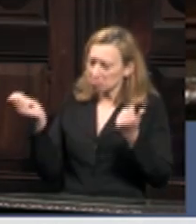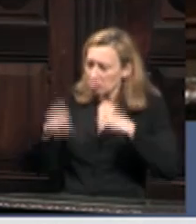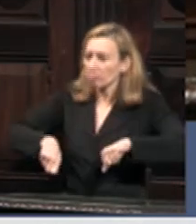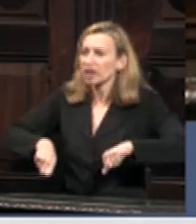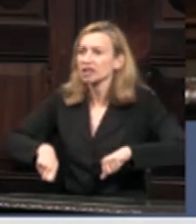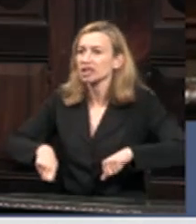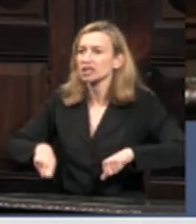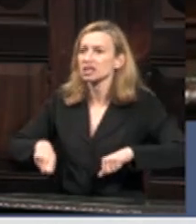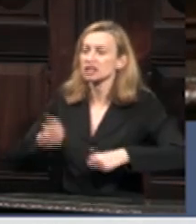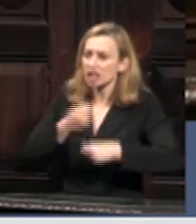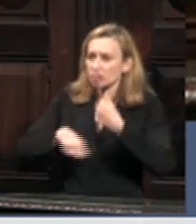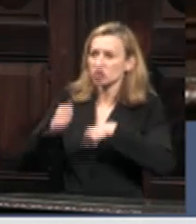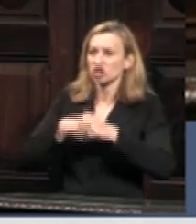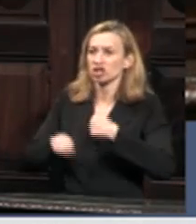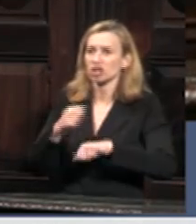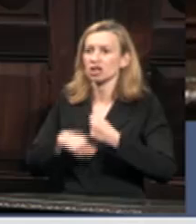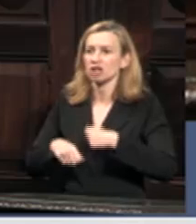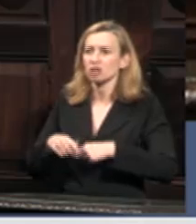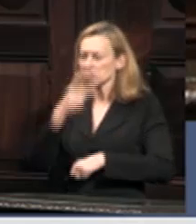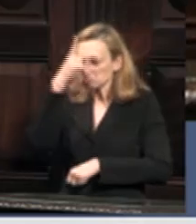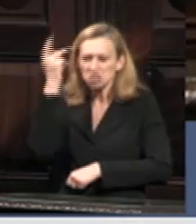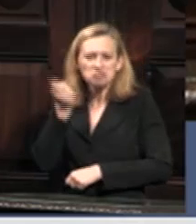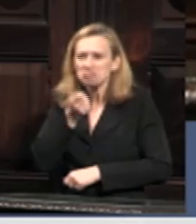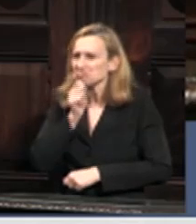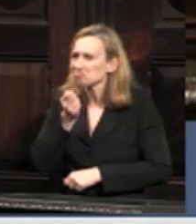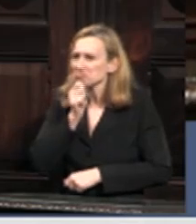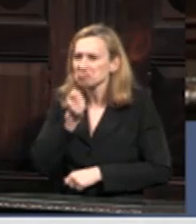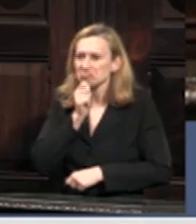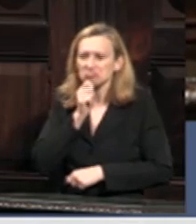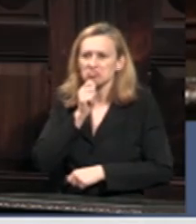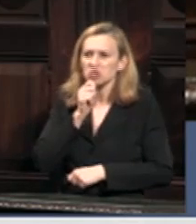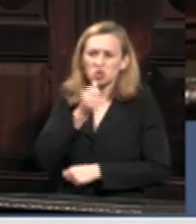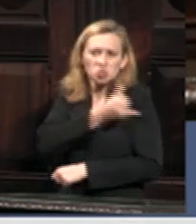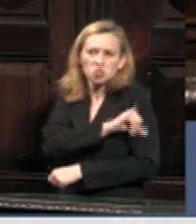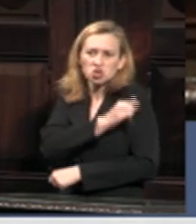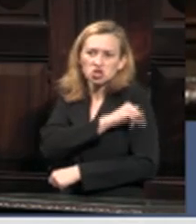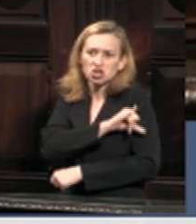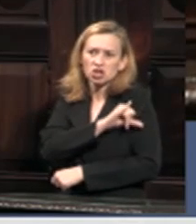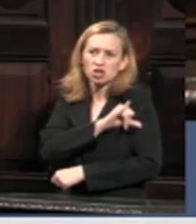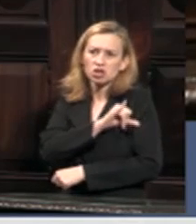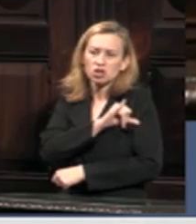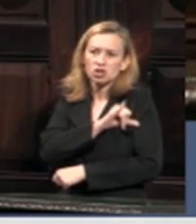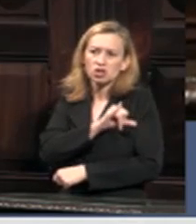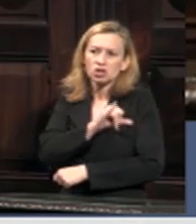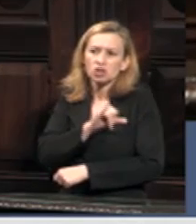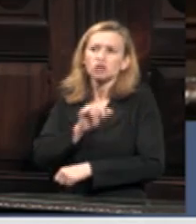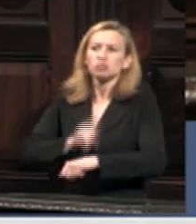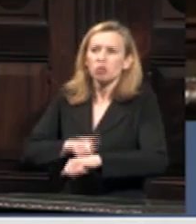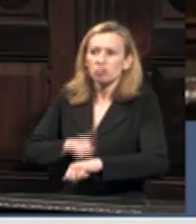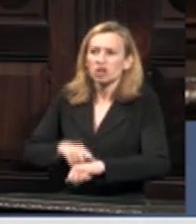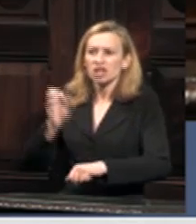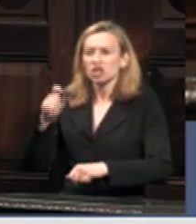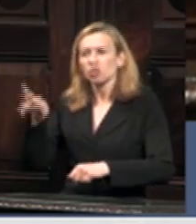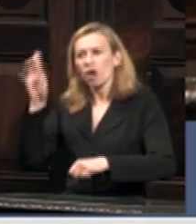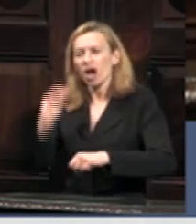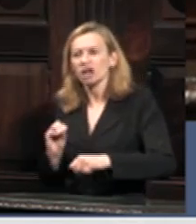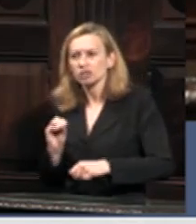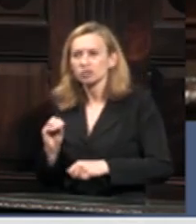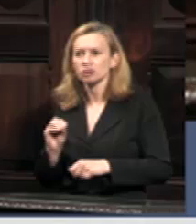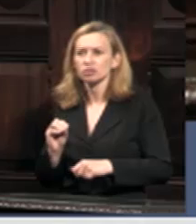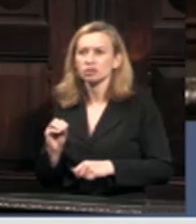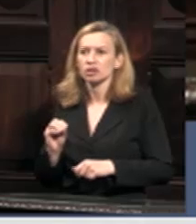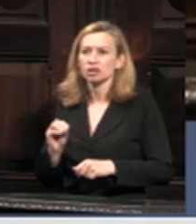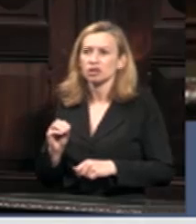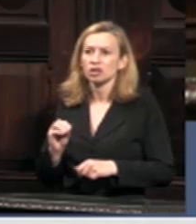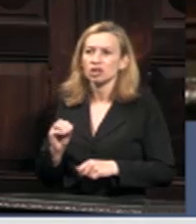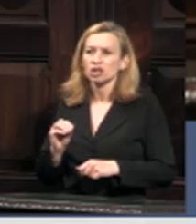capacidade administrativa. Ninguém na Prefeitura do Rio de Janeiro, na época do prefeito Eduardo Paes, acordava mais tarde